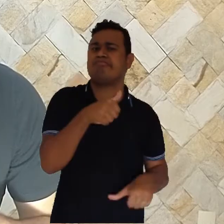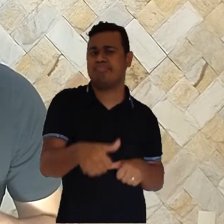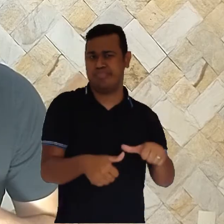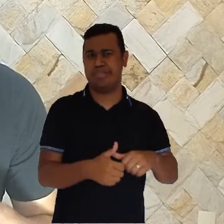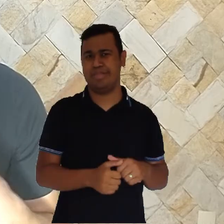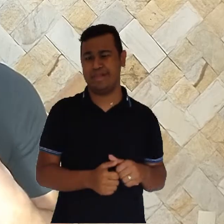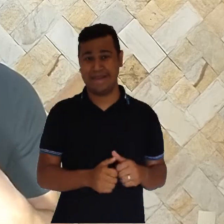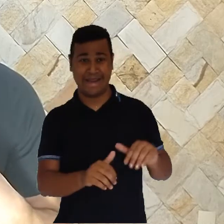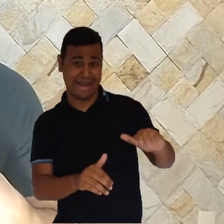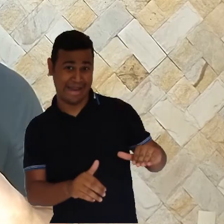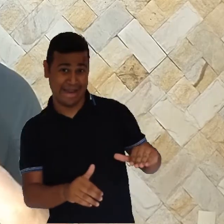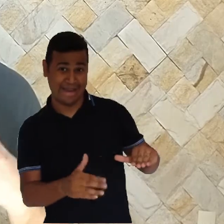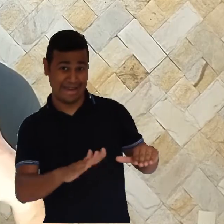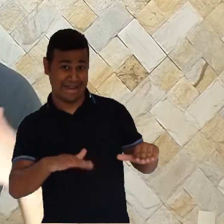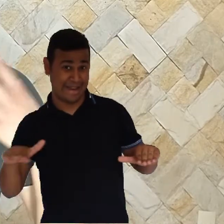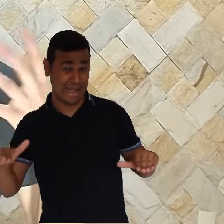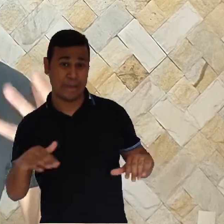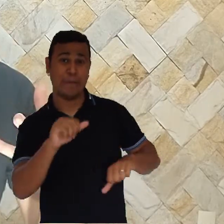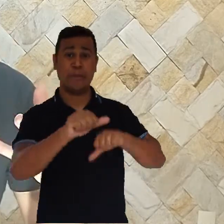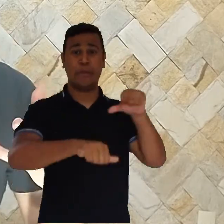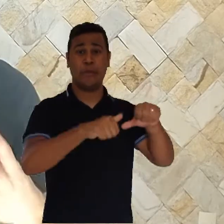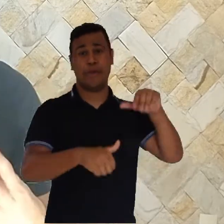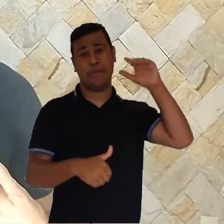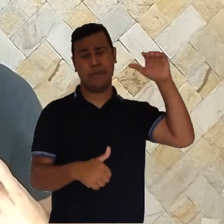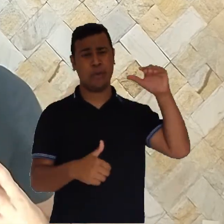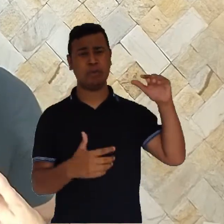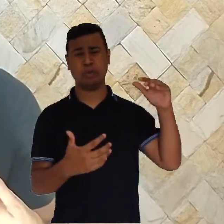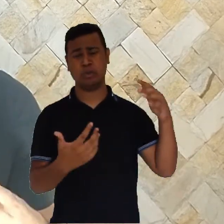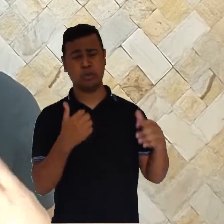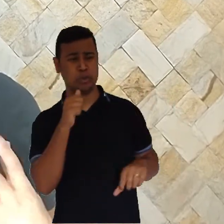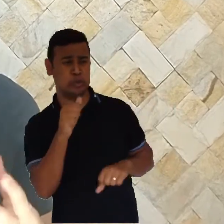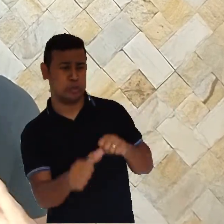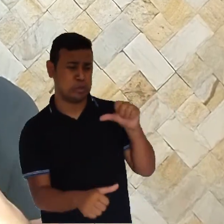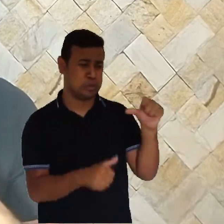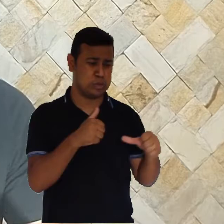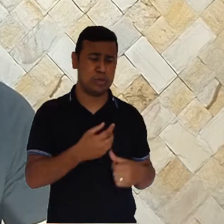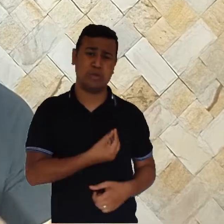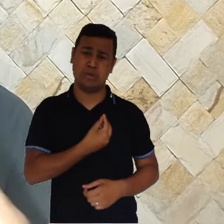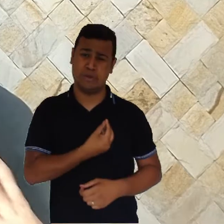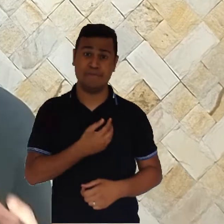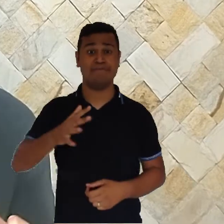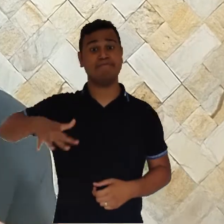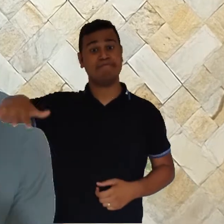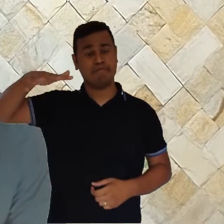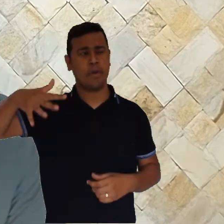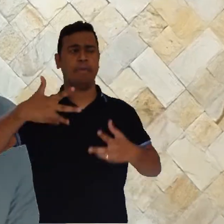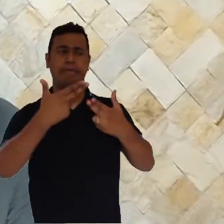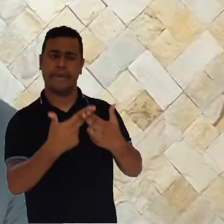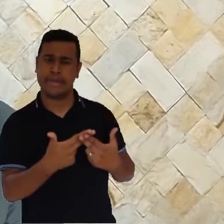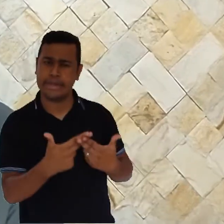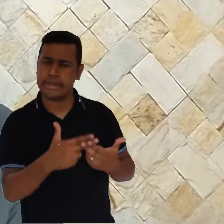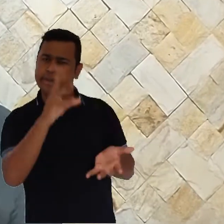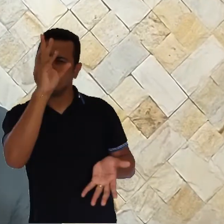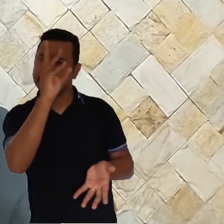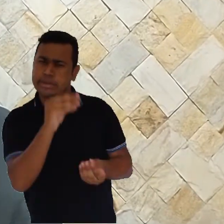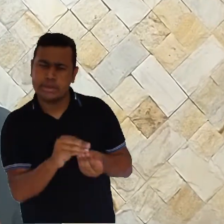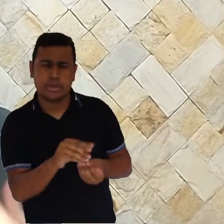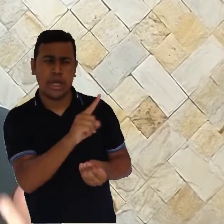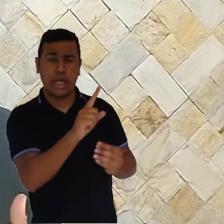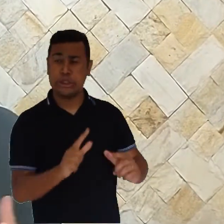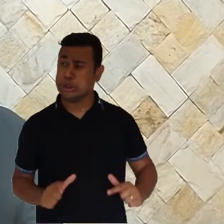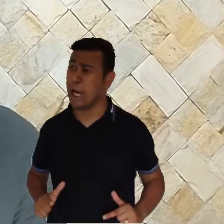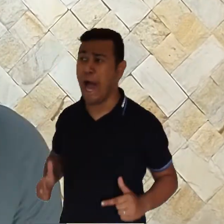do adolescente sobre si mesmo e sobre o mundo. Logo, deve haver uma maior paciência e compreensão sobre os momentos impulsivos